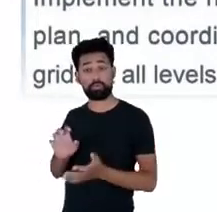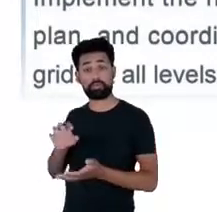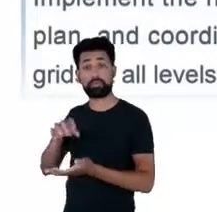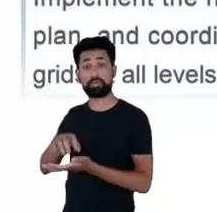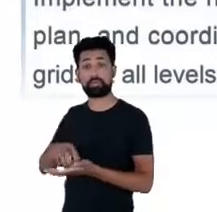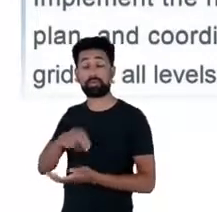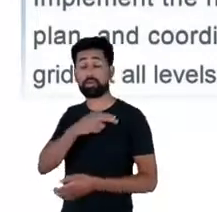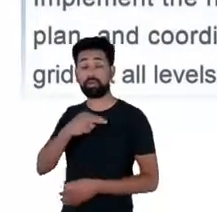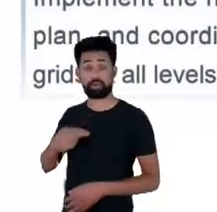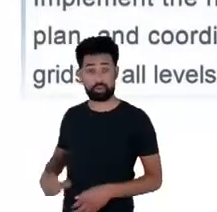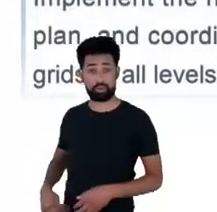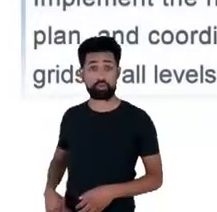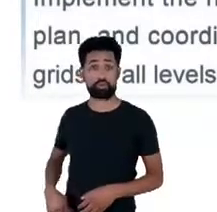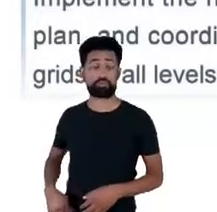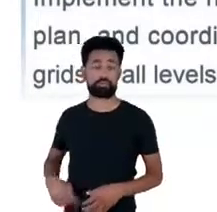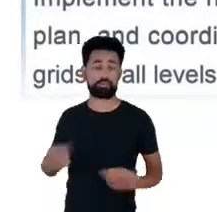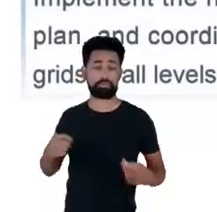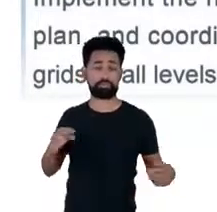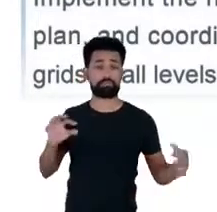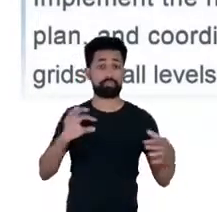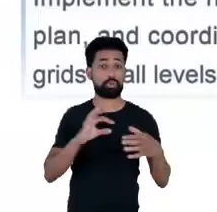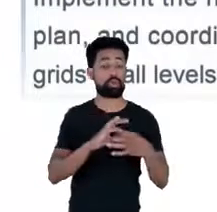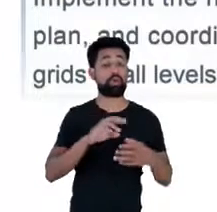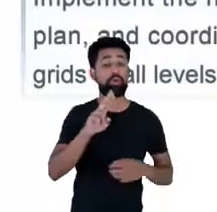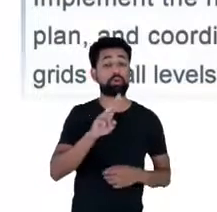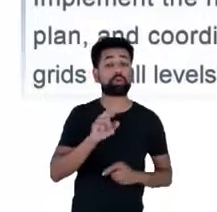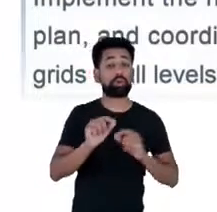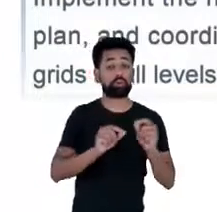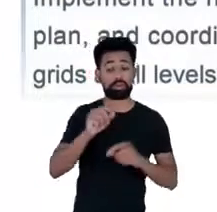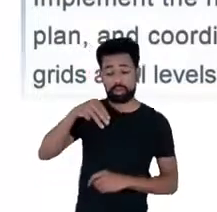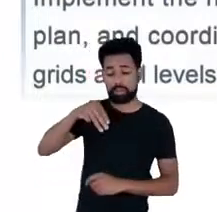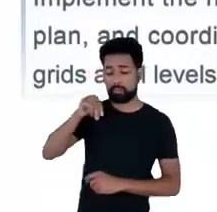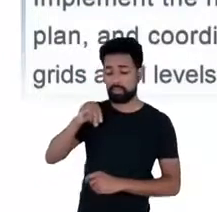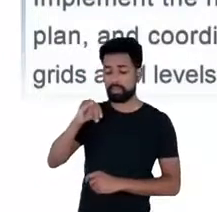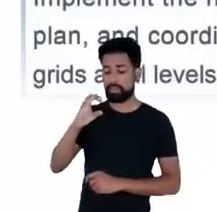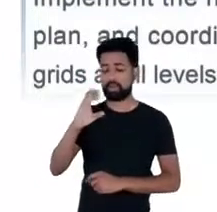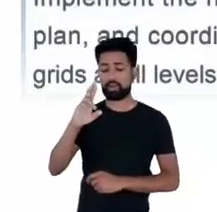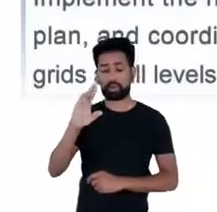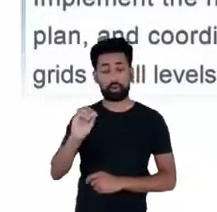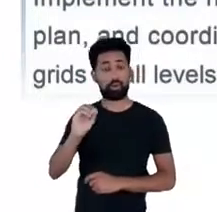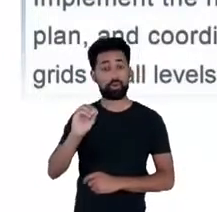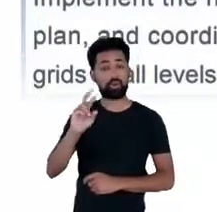de micro-redes. No China,